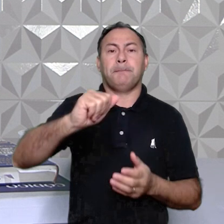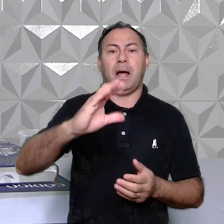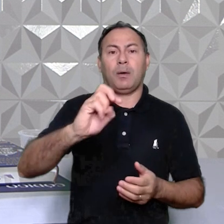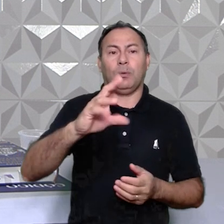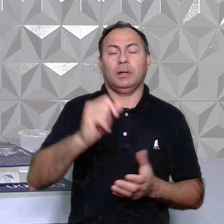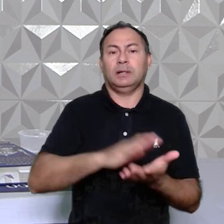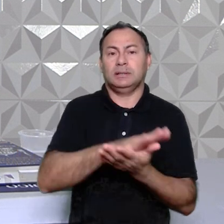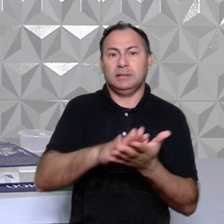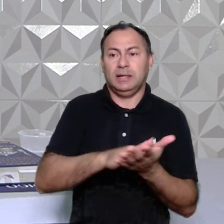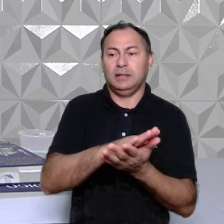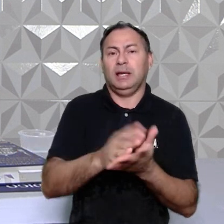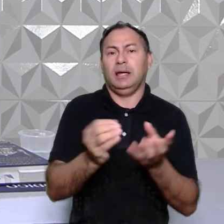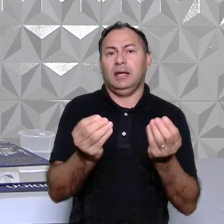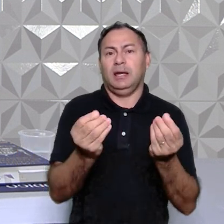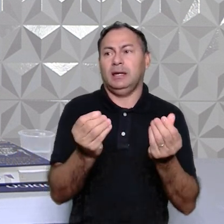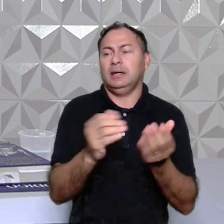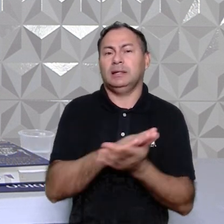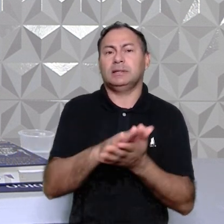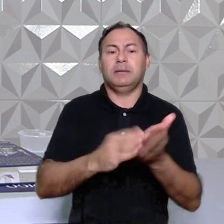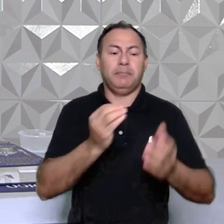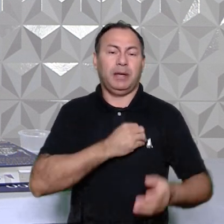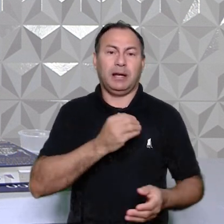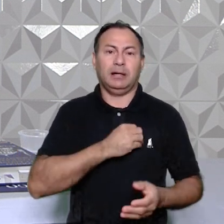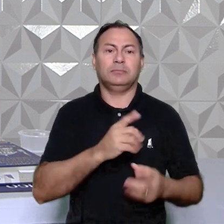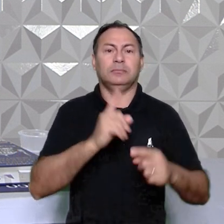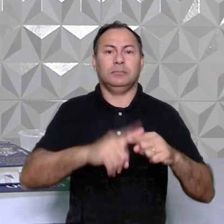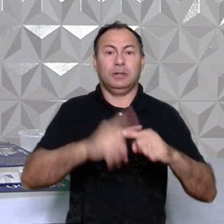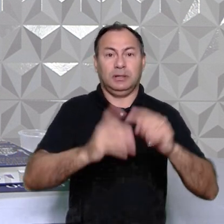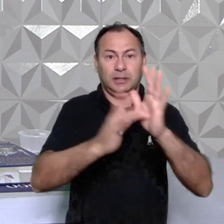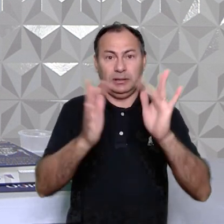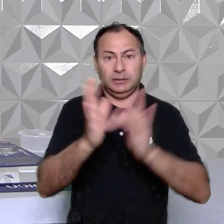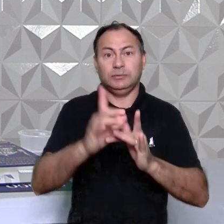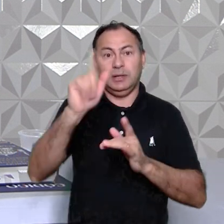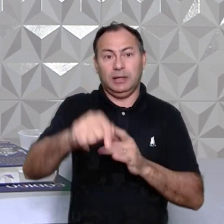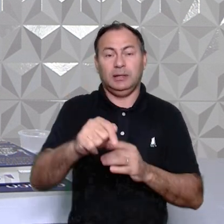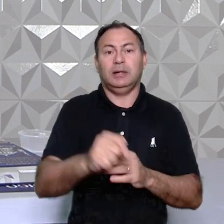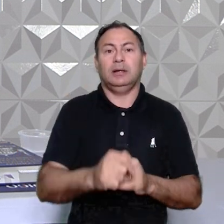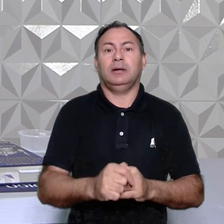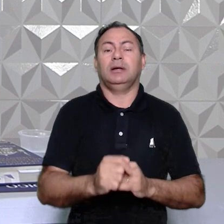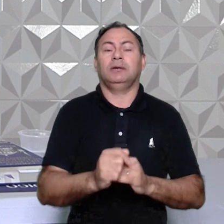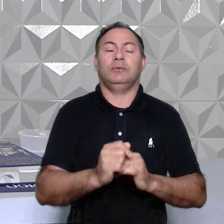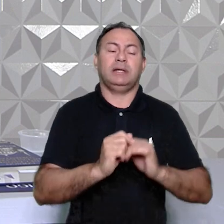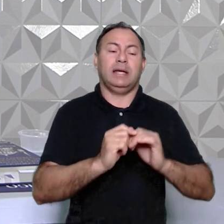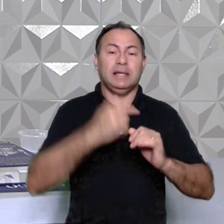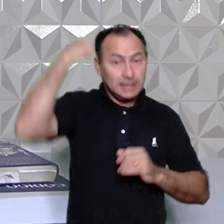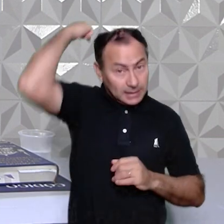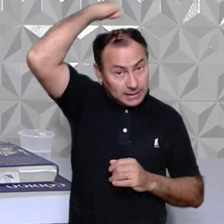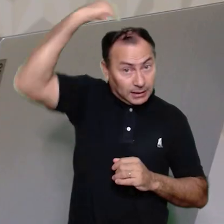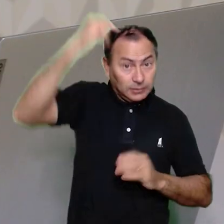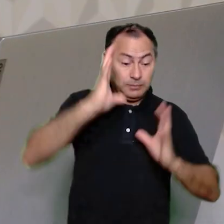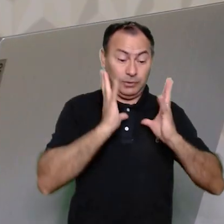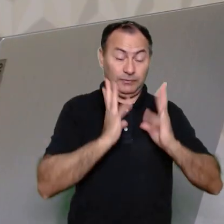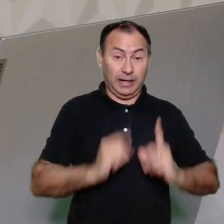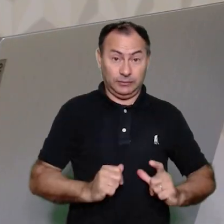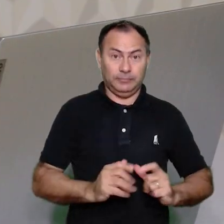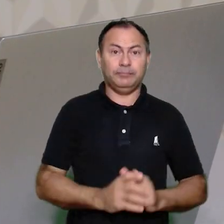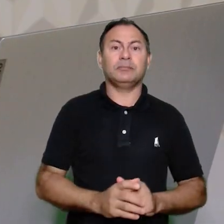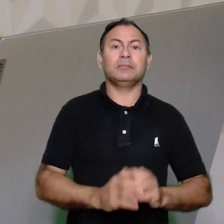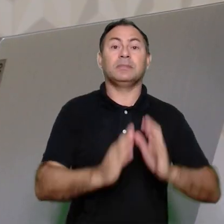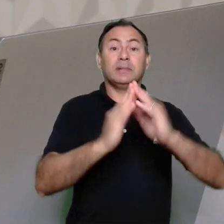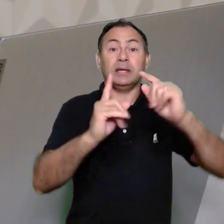mácula, sem pecado, porque Cristo foi imaculado, né? Ela